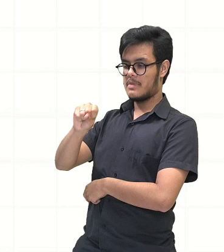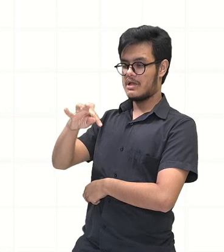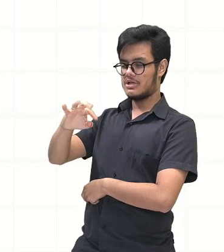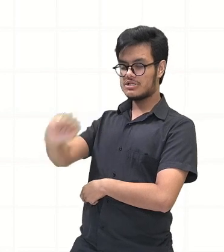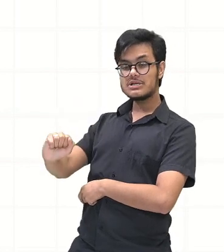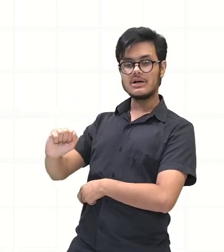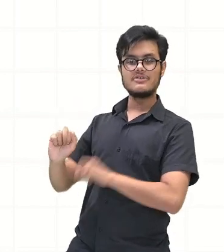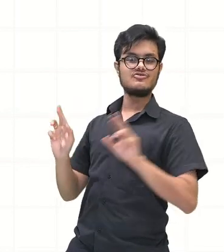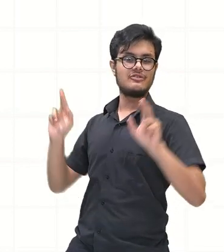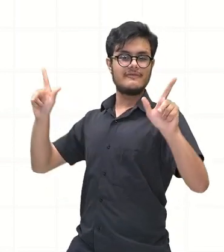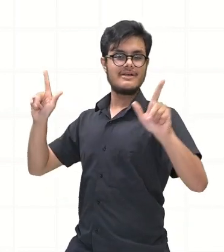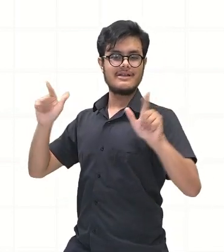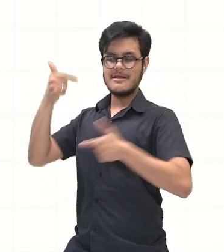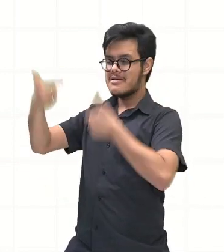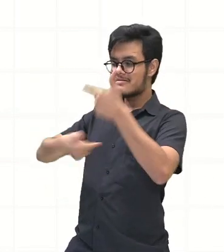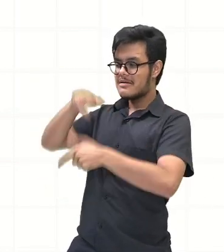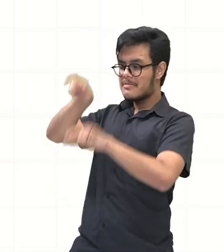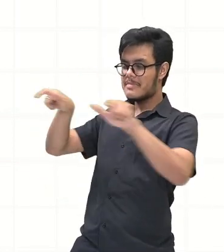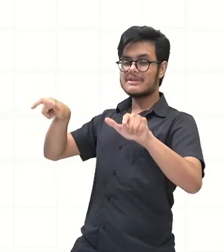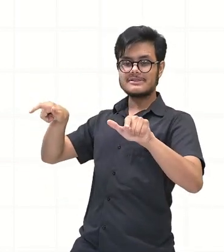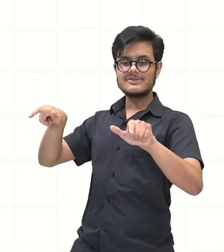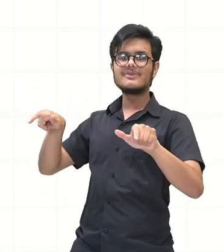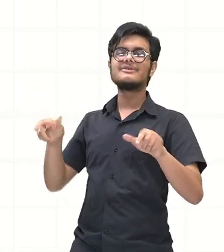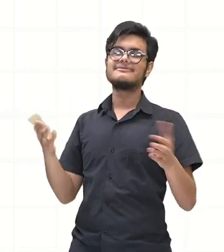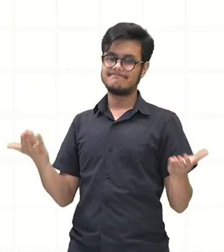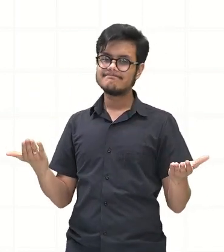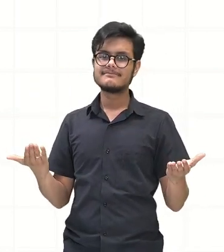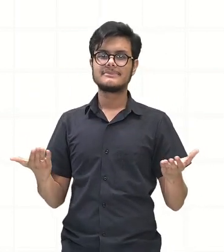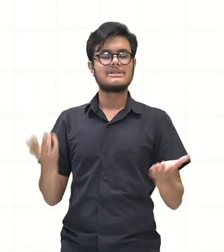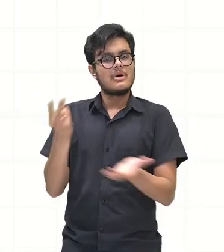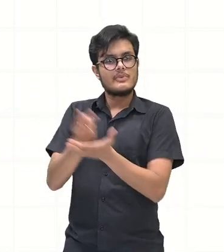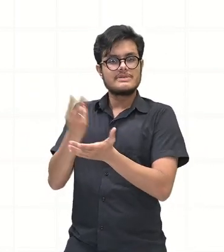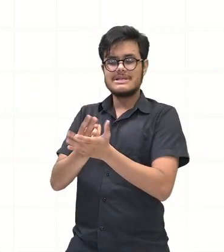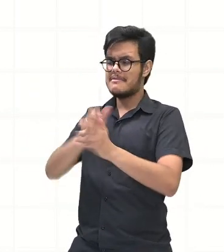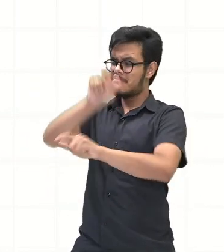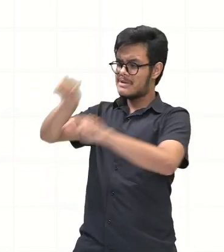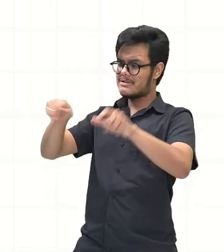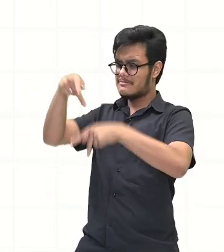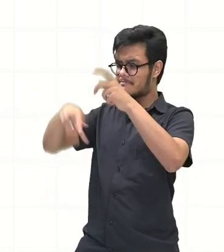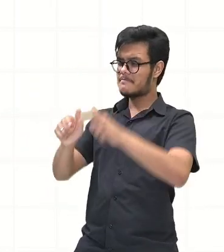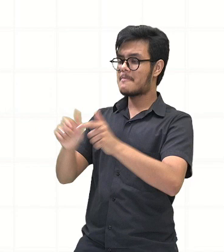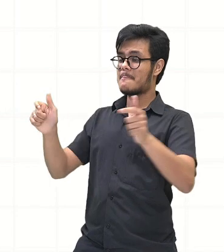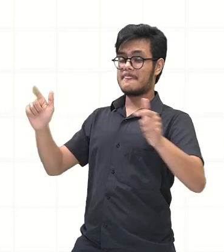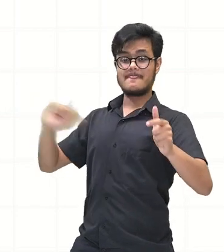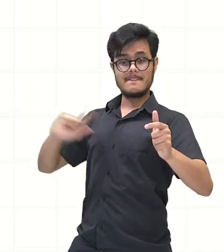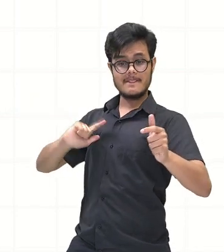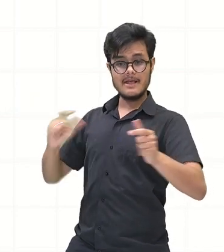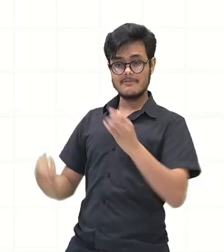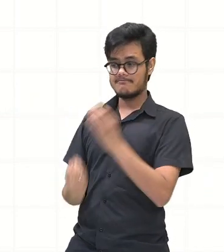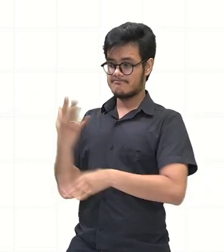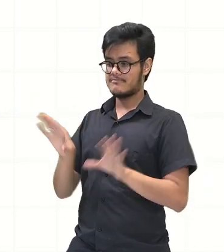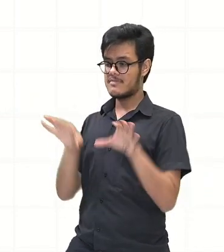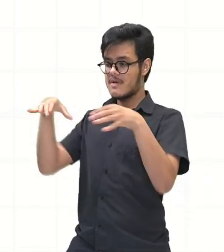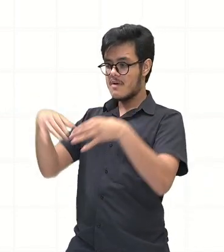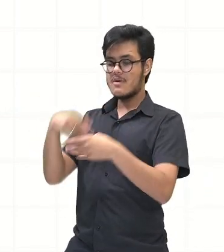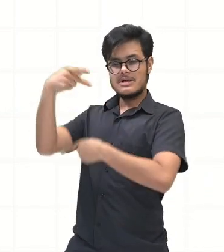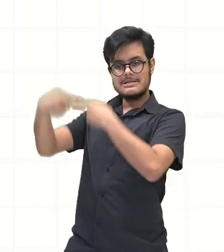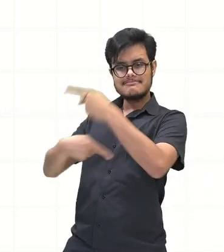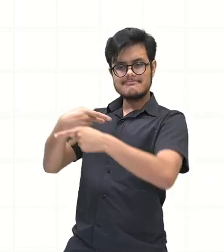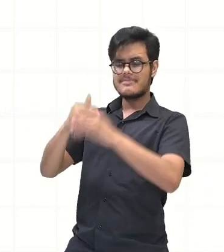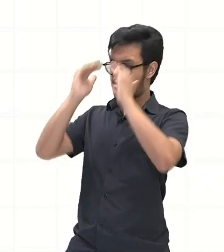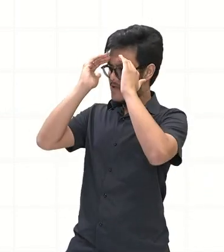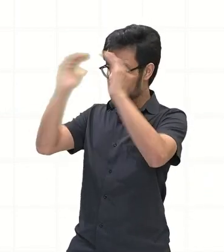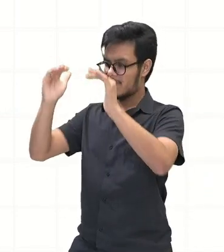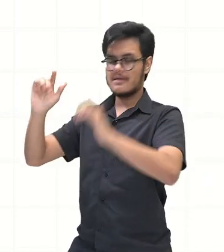e também pela questão de quanto mais pessoas aquele grupo possuía, mais respeito